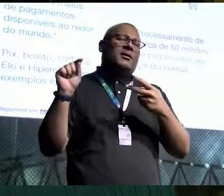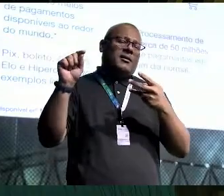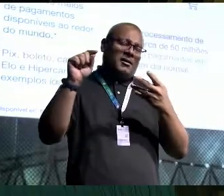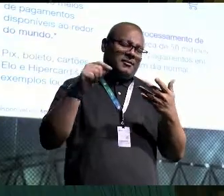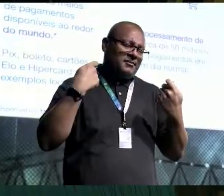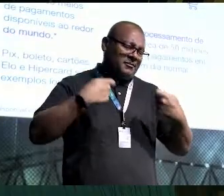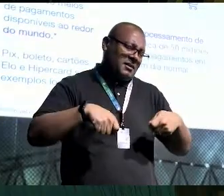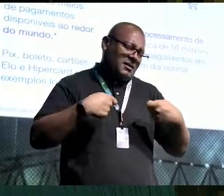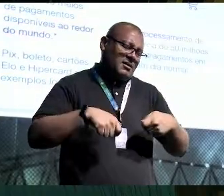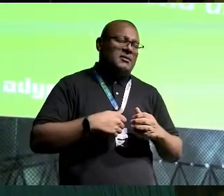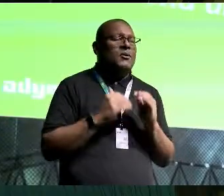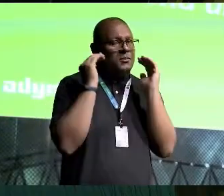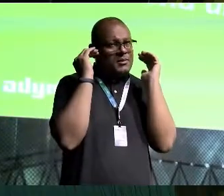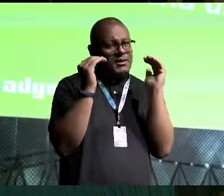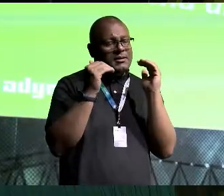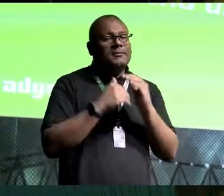região.